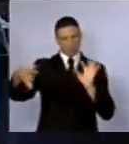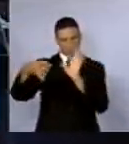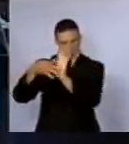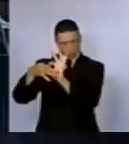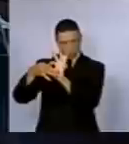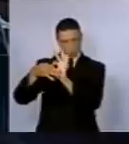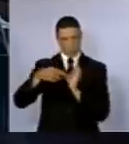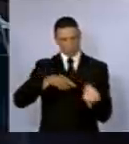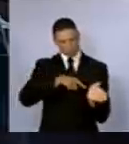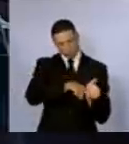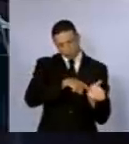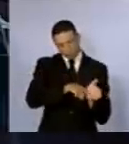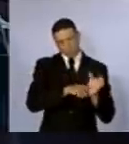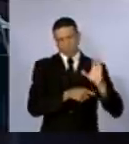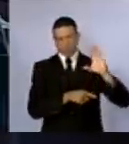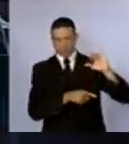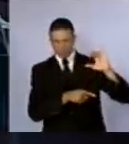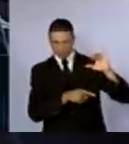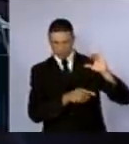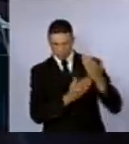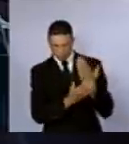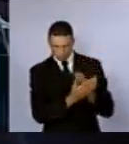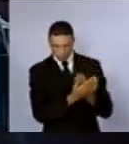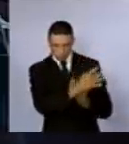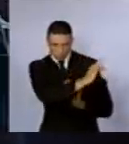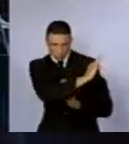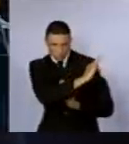e conhecimento técnico mais